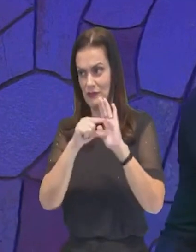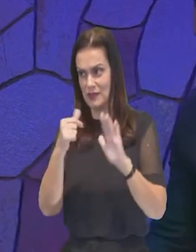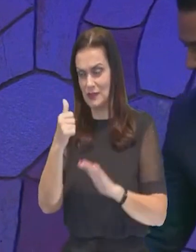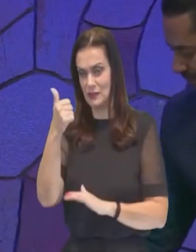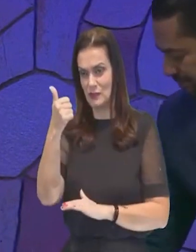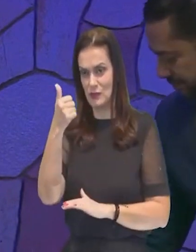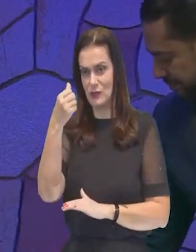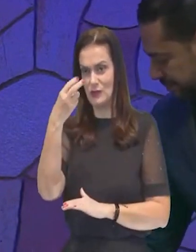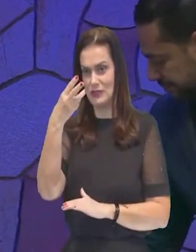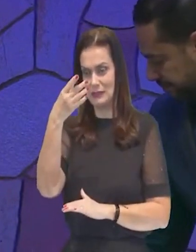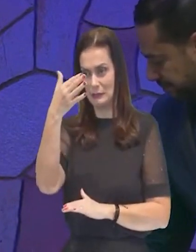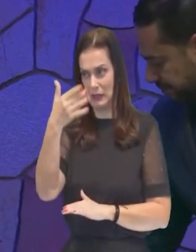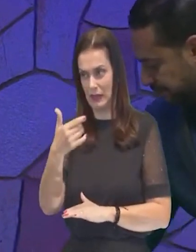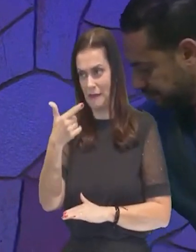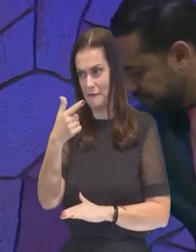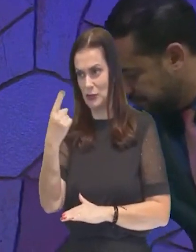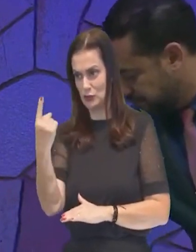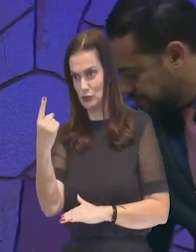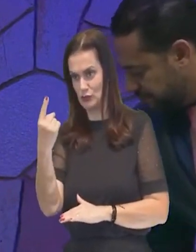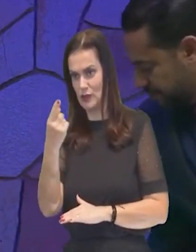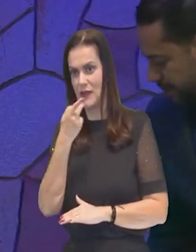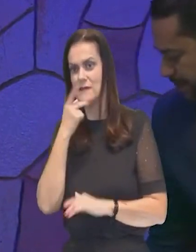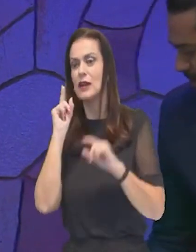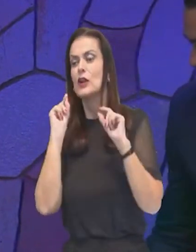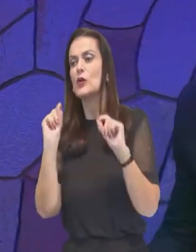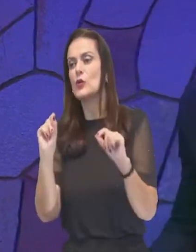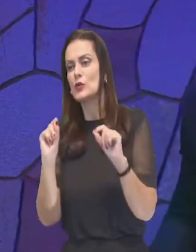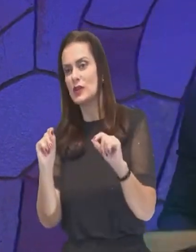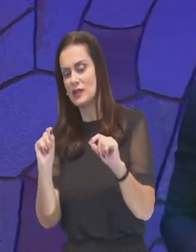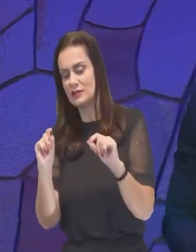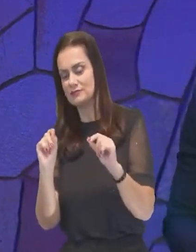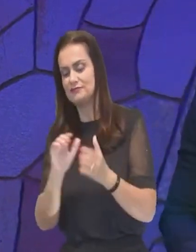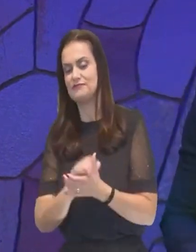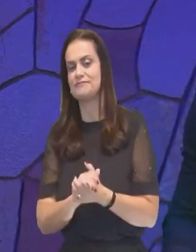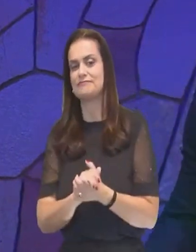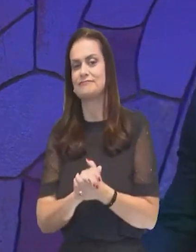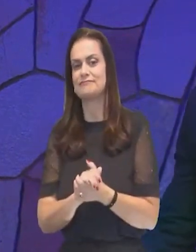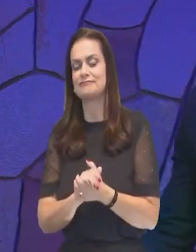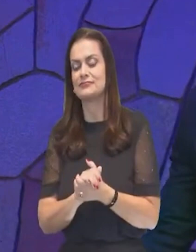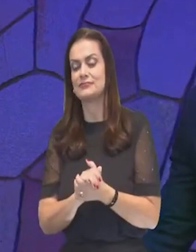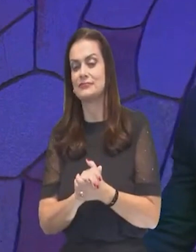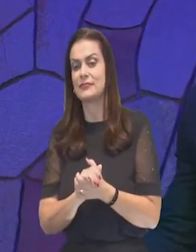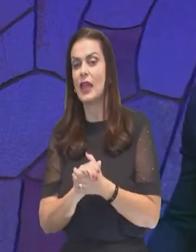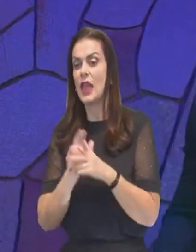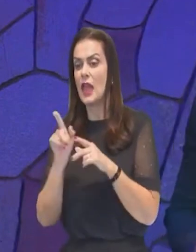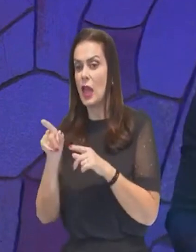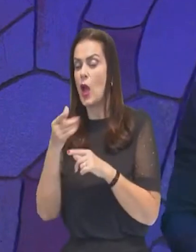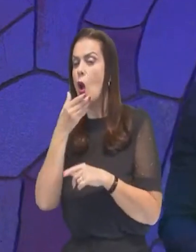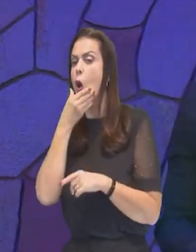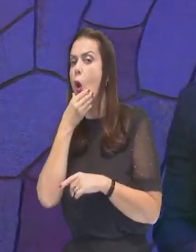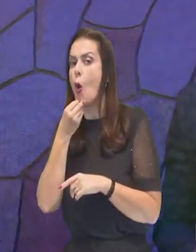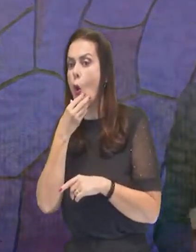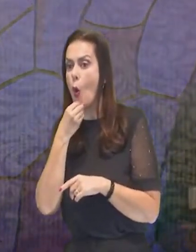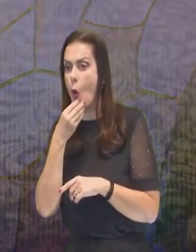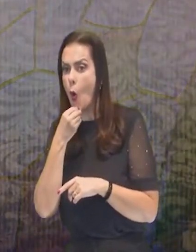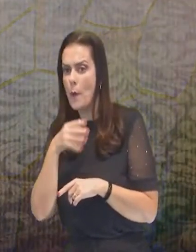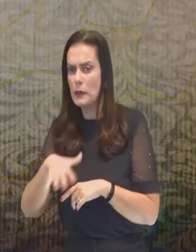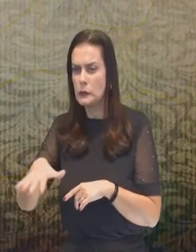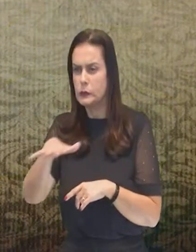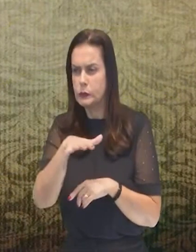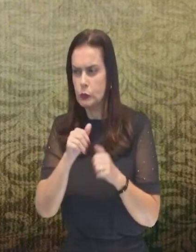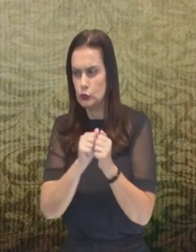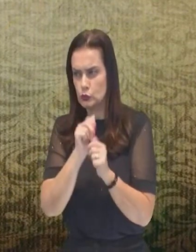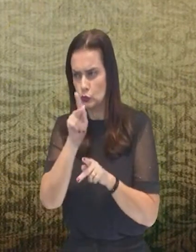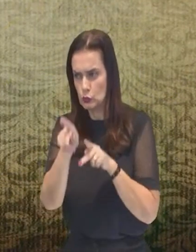a 21, nos diz assim a palavra do Senhor. Nesse ponto, um homem que estava no meio da multidão